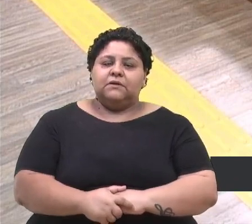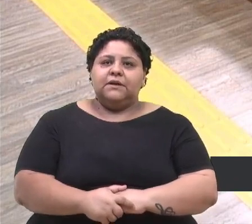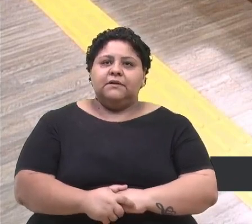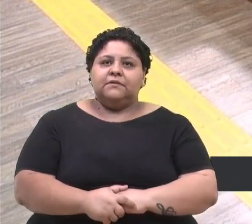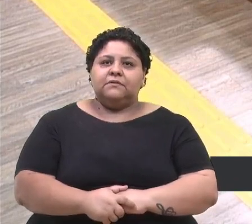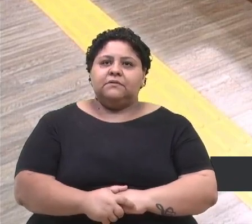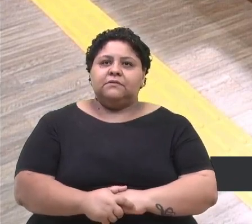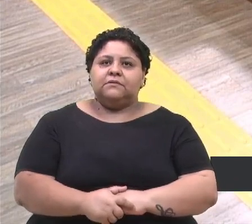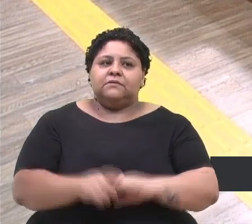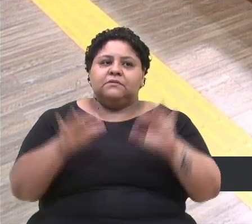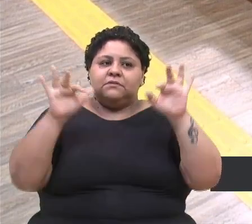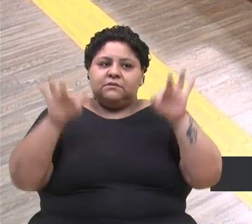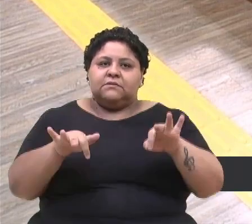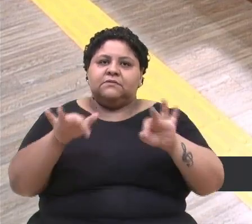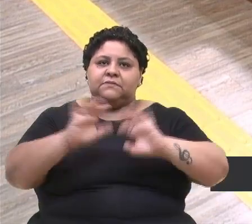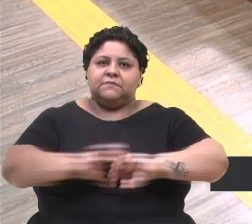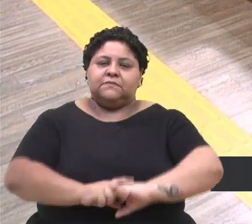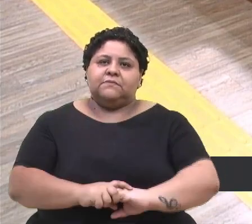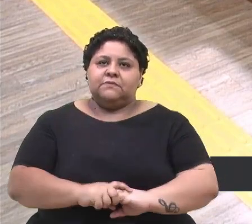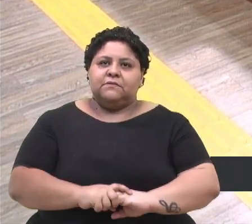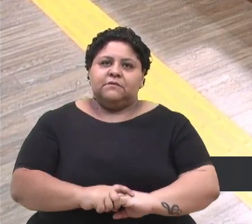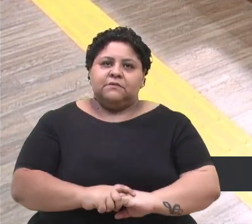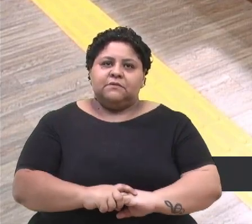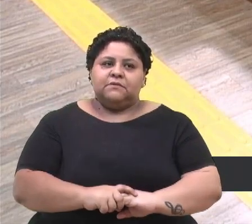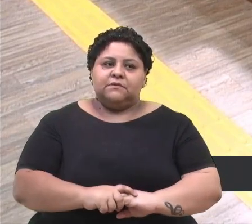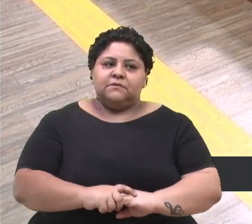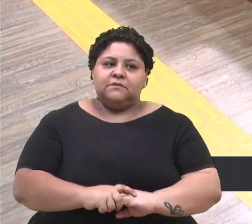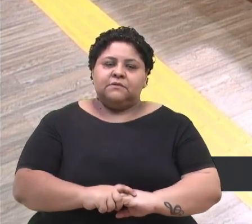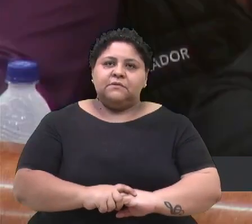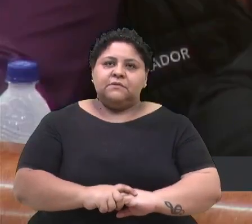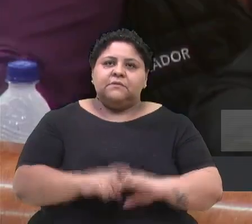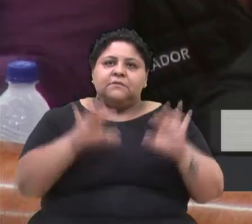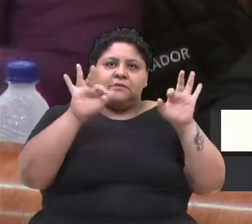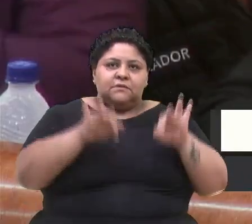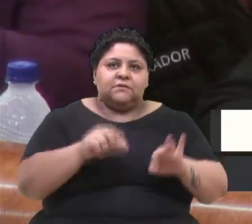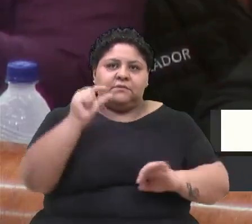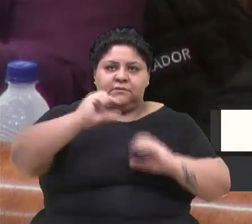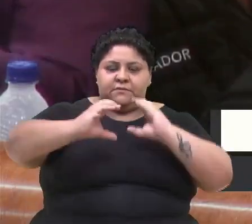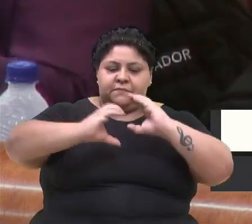Encerradas pequenas comunicações.